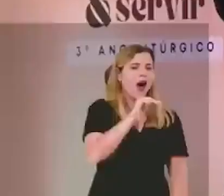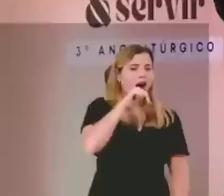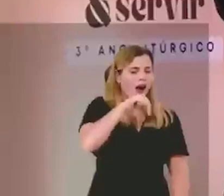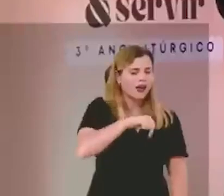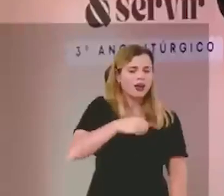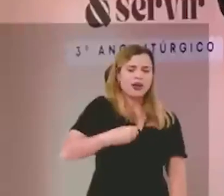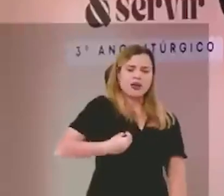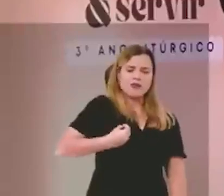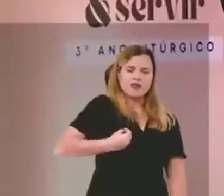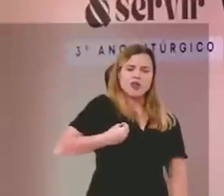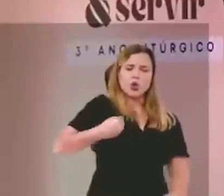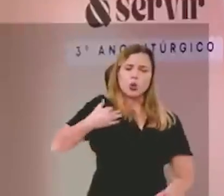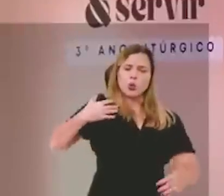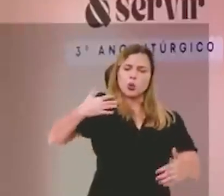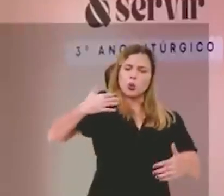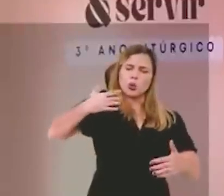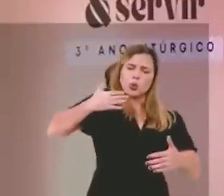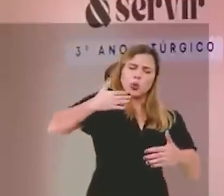depravados,